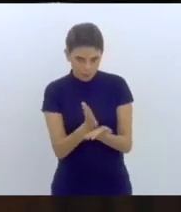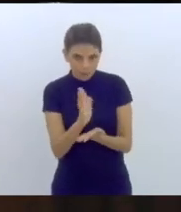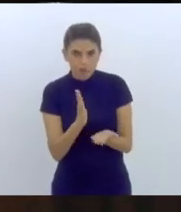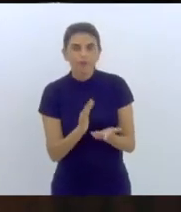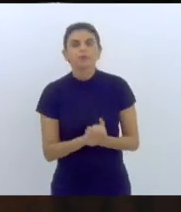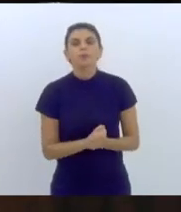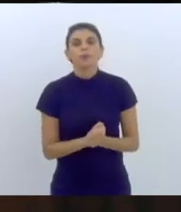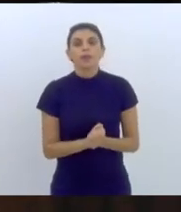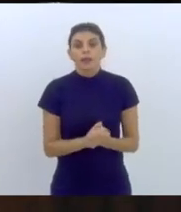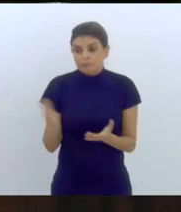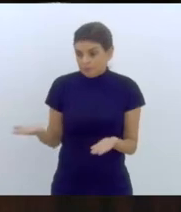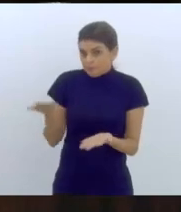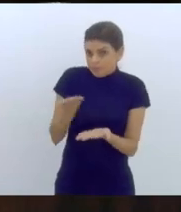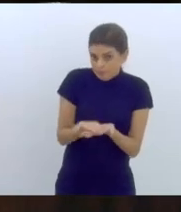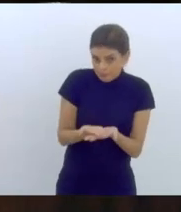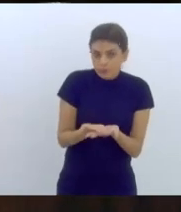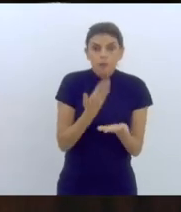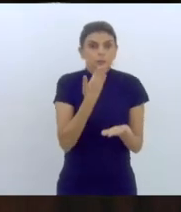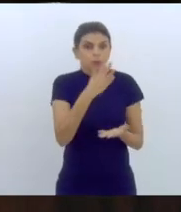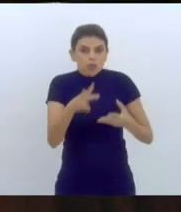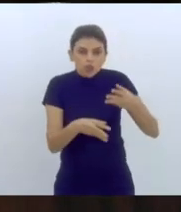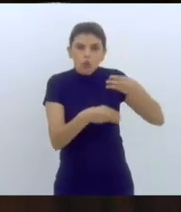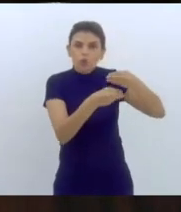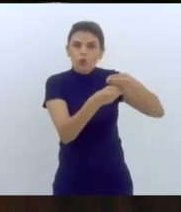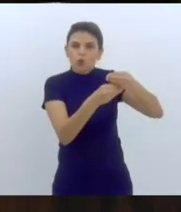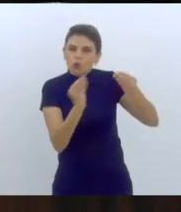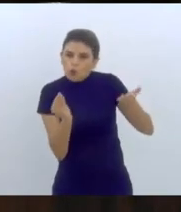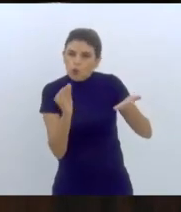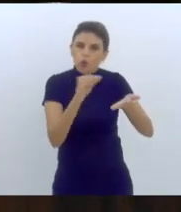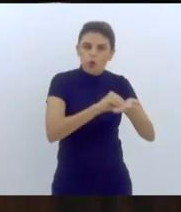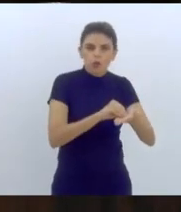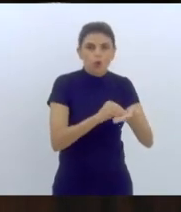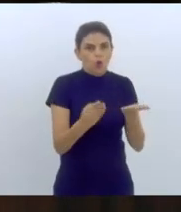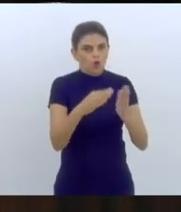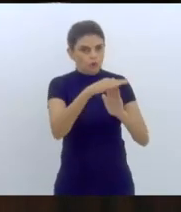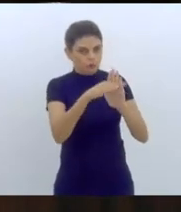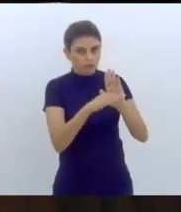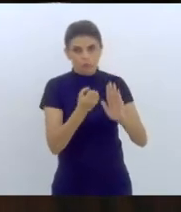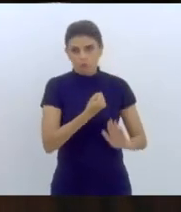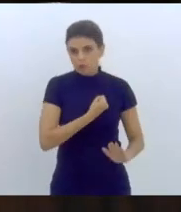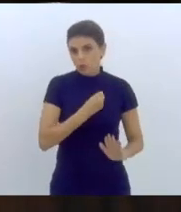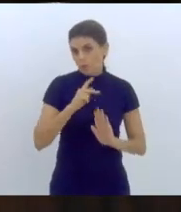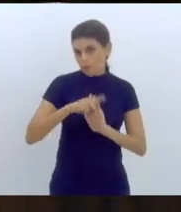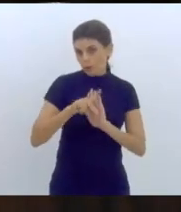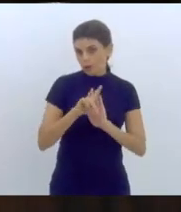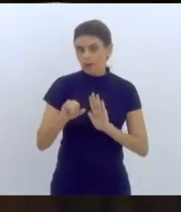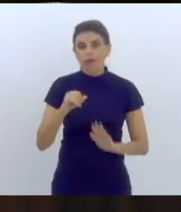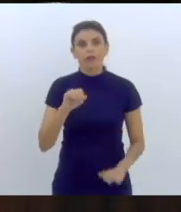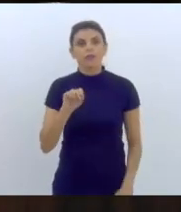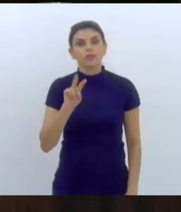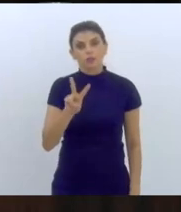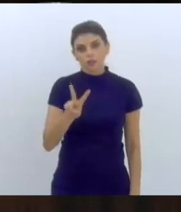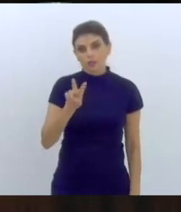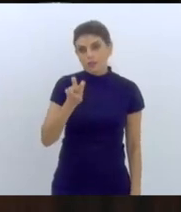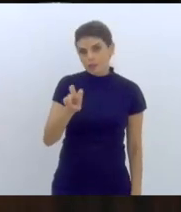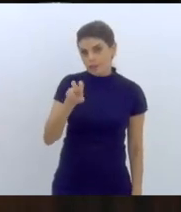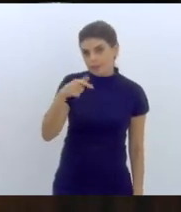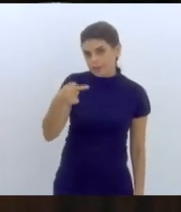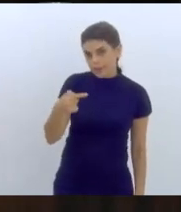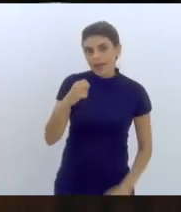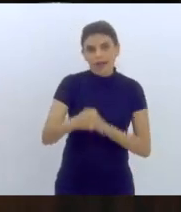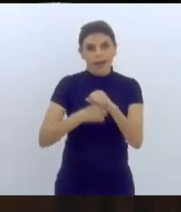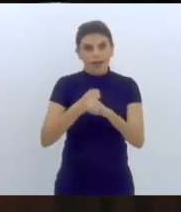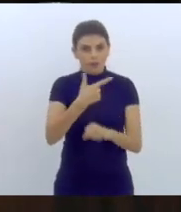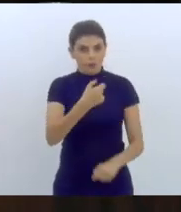requerimento para inclusão na ordem do dia, o projeto de lei número 257 de